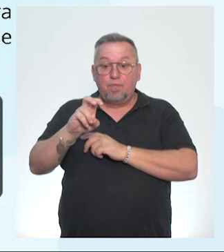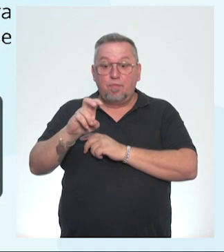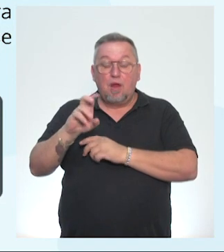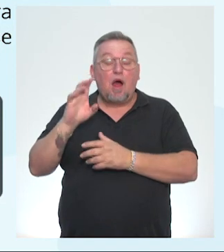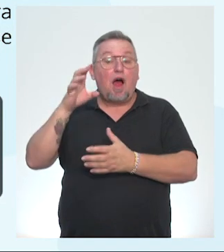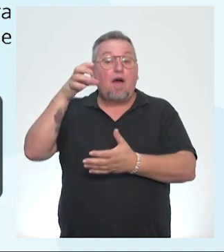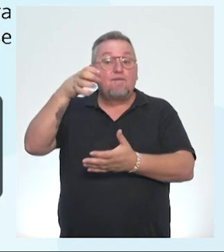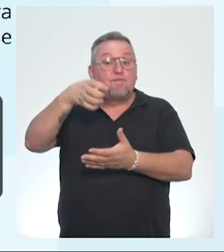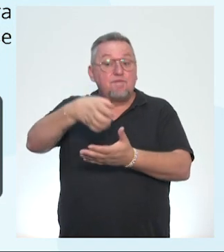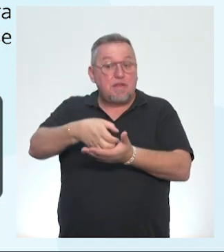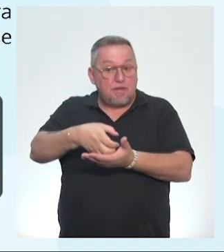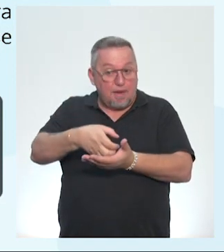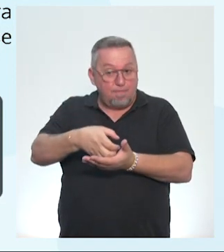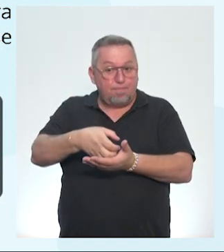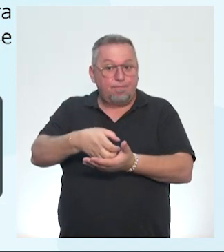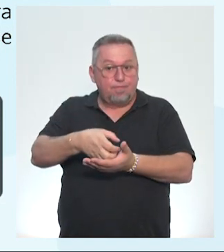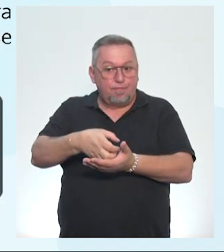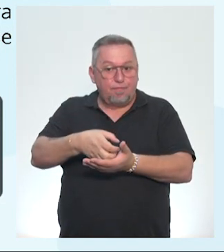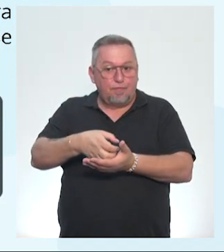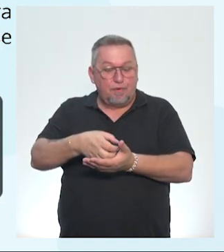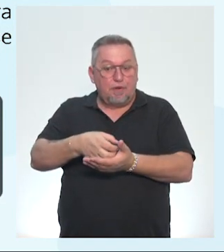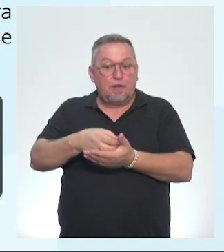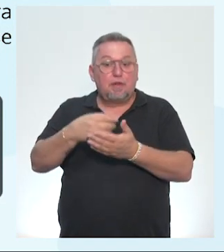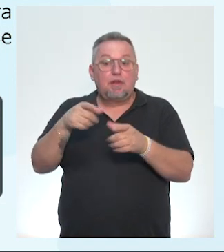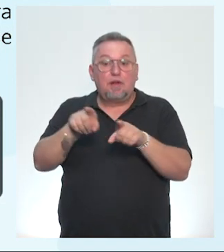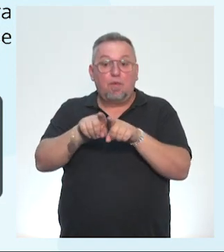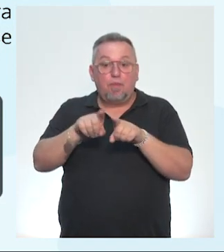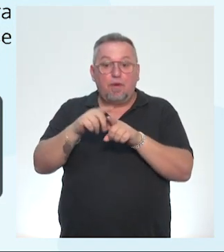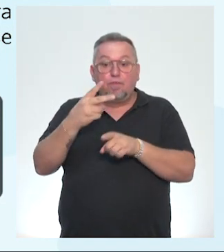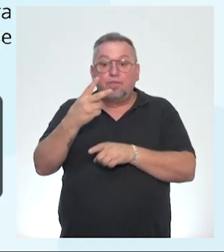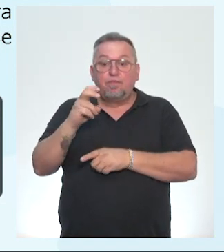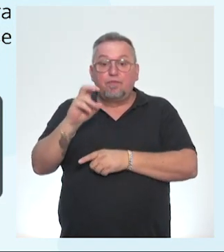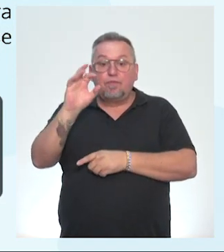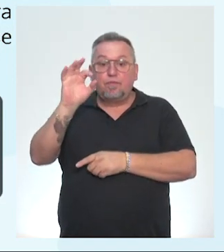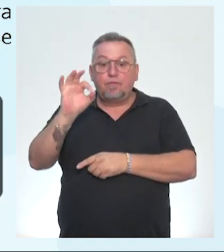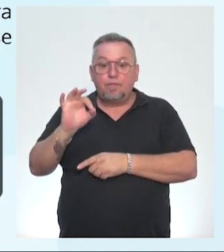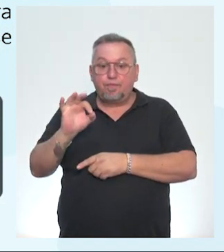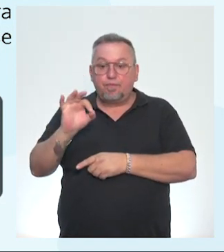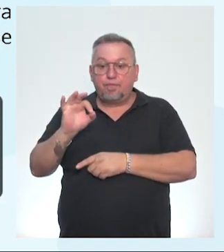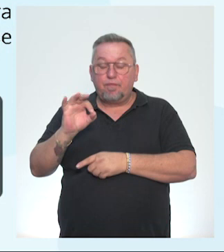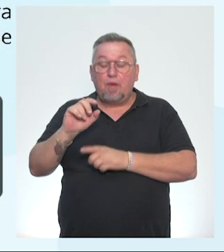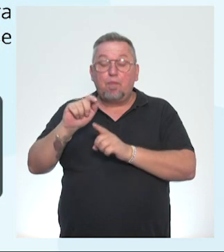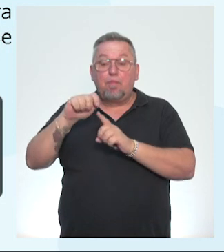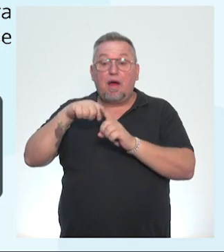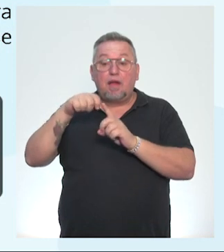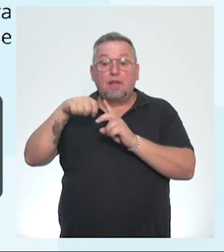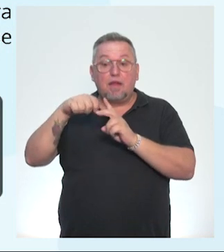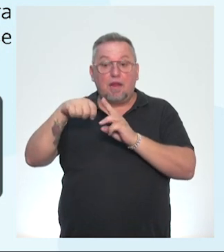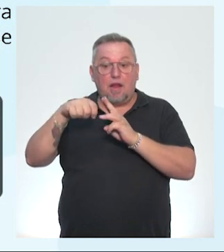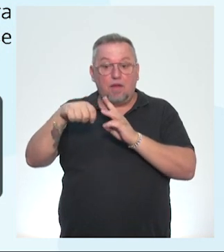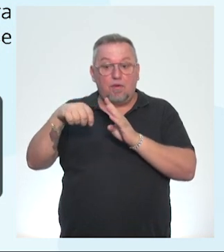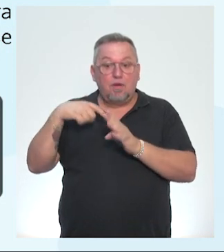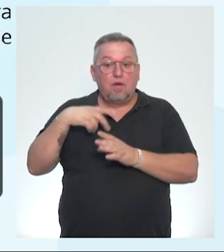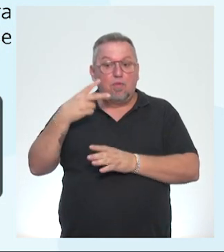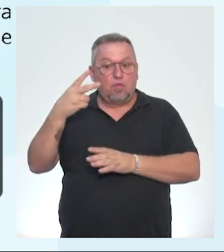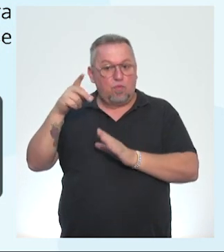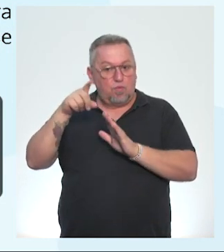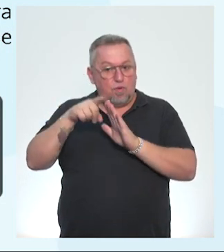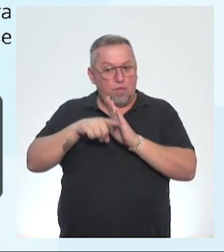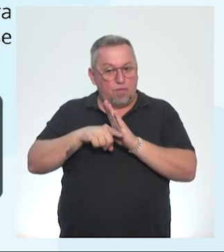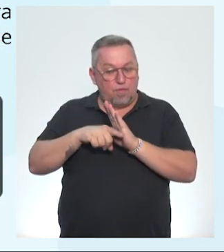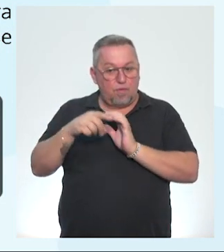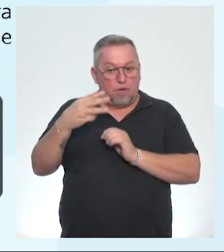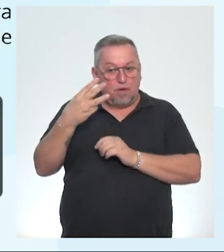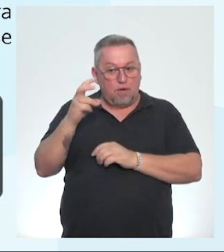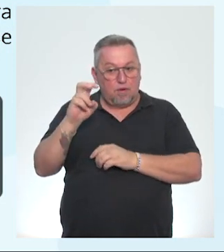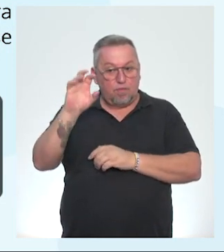para pagamento à vista e de 25% para pagamento a prazo. Ou seja, temos dois descontos aí, um de